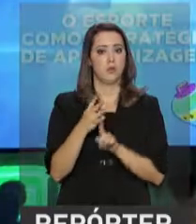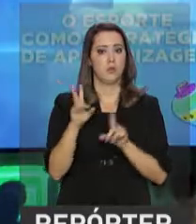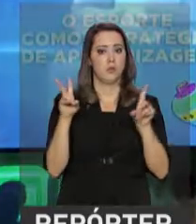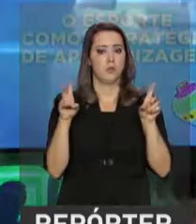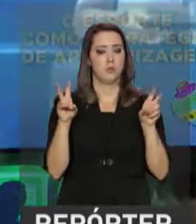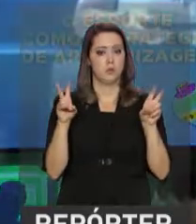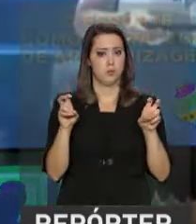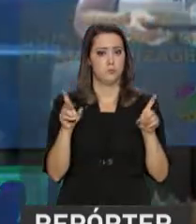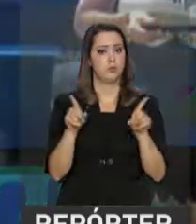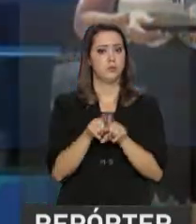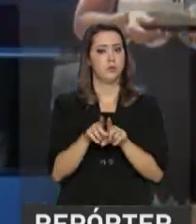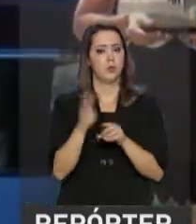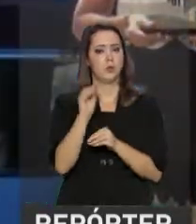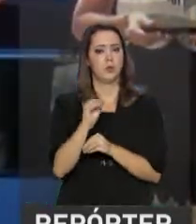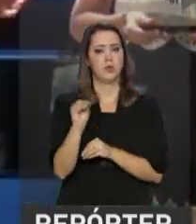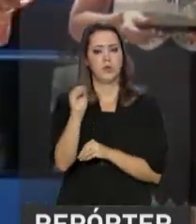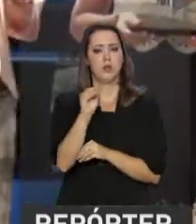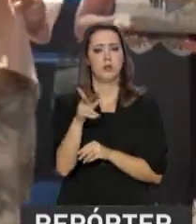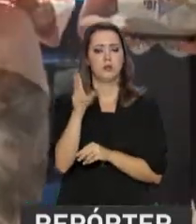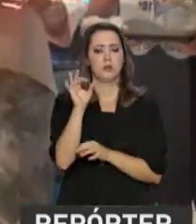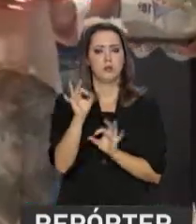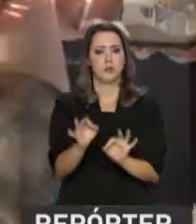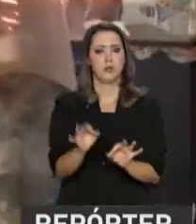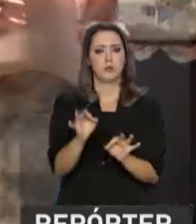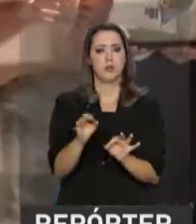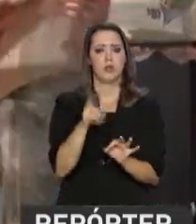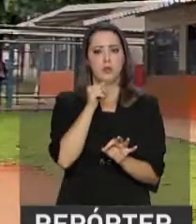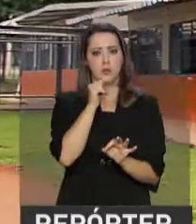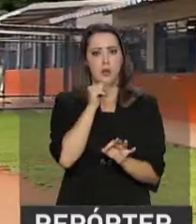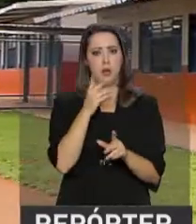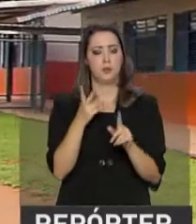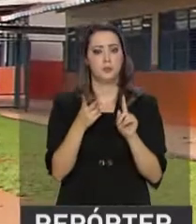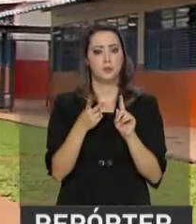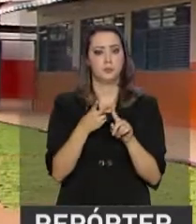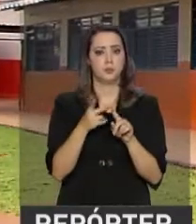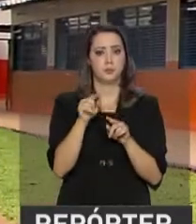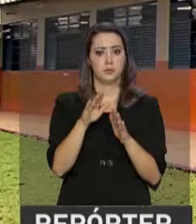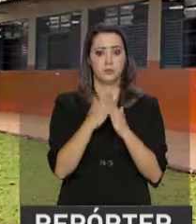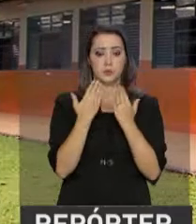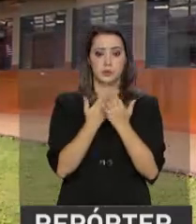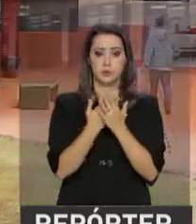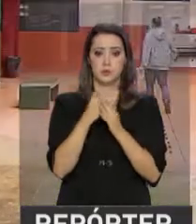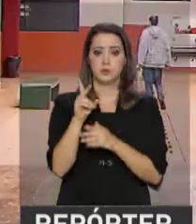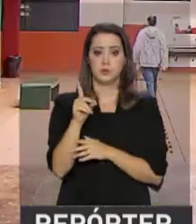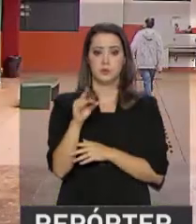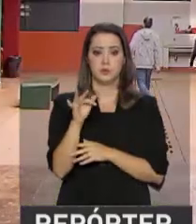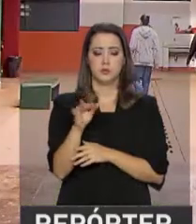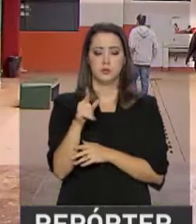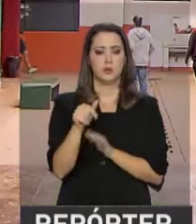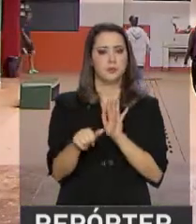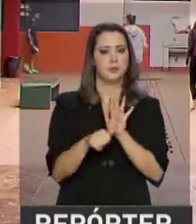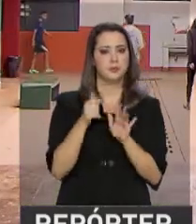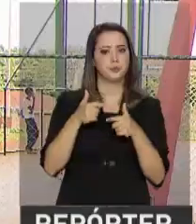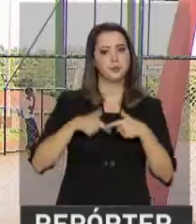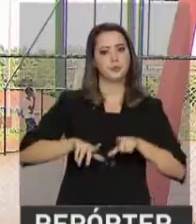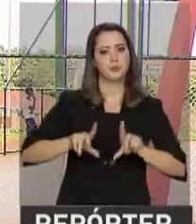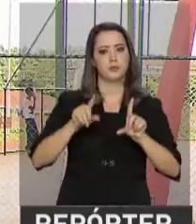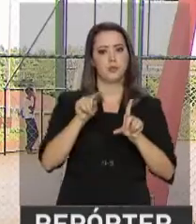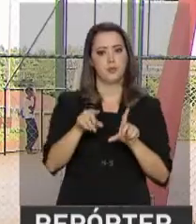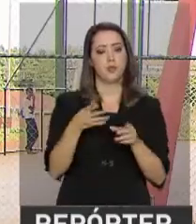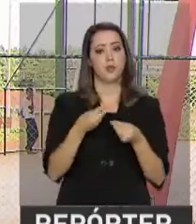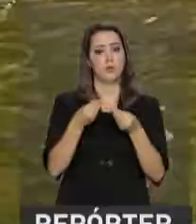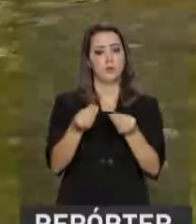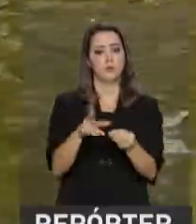como conservação e uso consciente da água essa escola do distrito federal foi uma das premiadas e